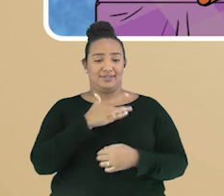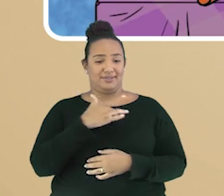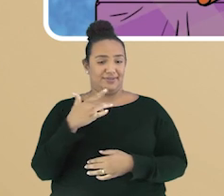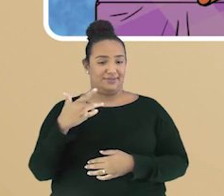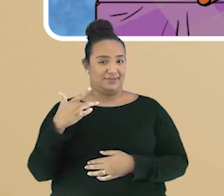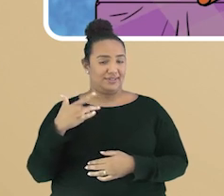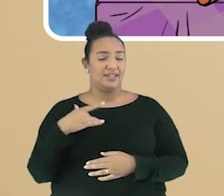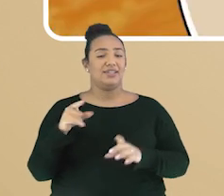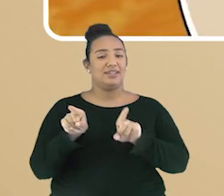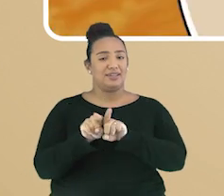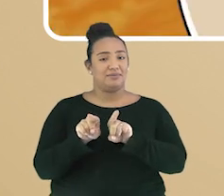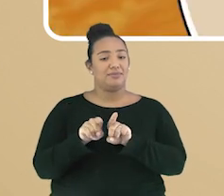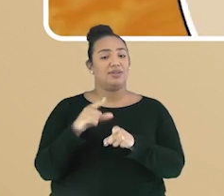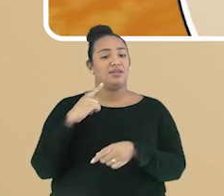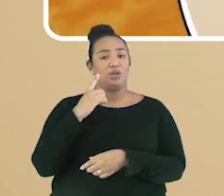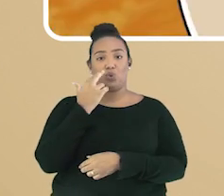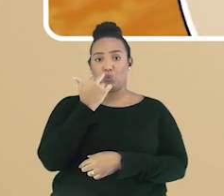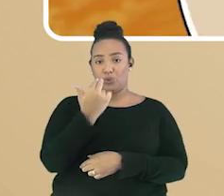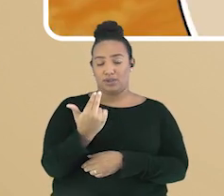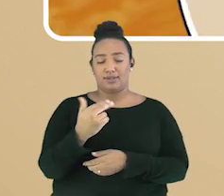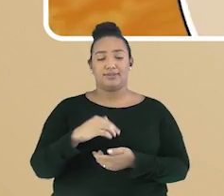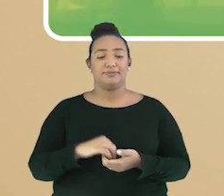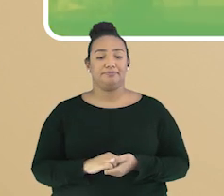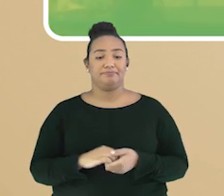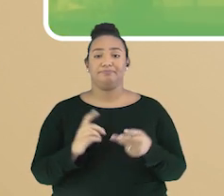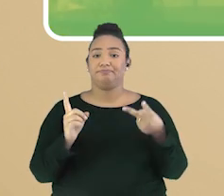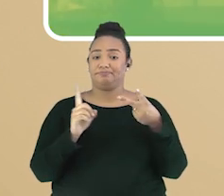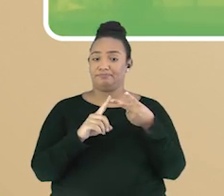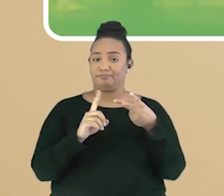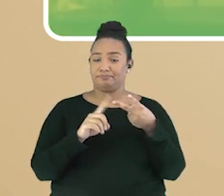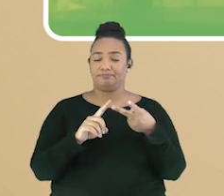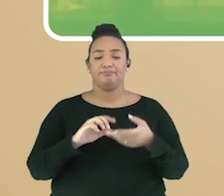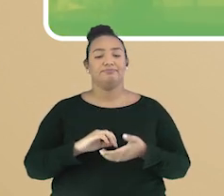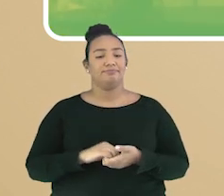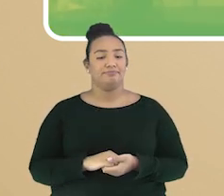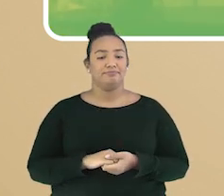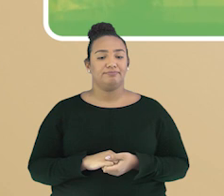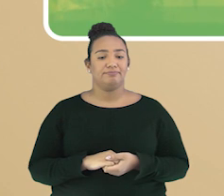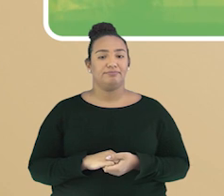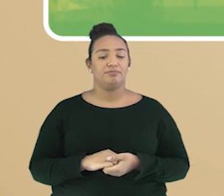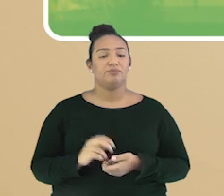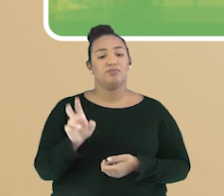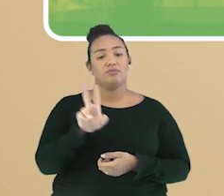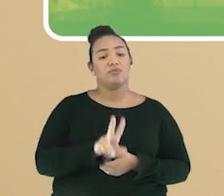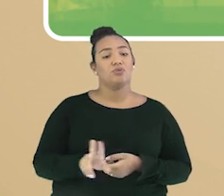mais nutrientes. 2. Use